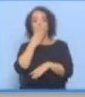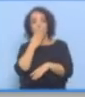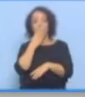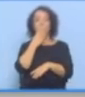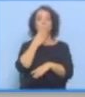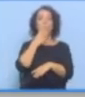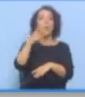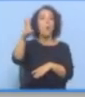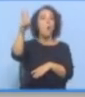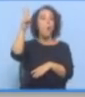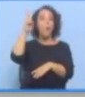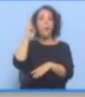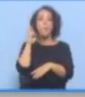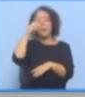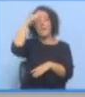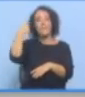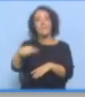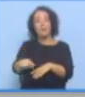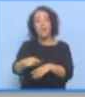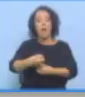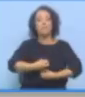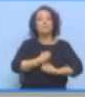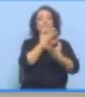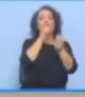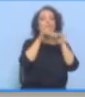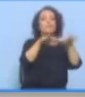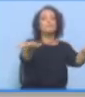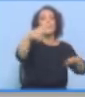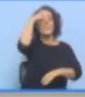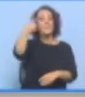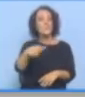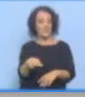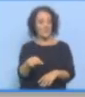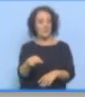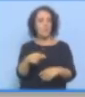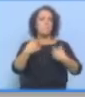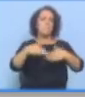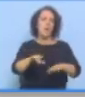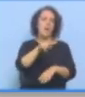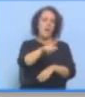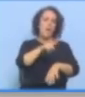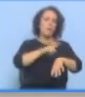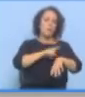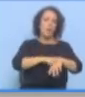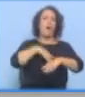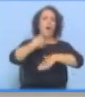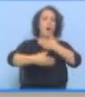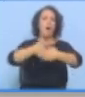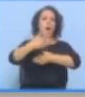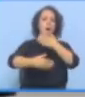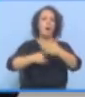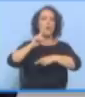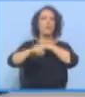dificuldade em escutar a palavra de Deus e comunicá-la. Sem dúvida que depois, tudo isto ainda tem um prolongamento por meio da